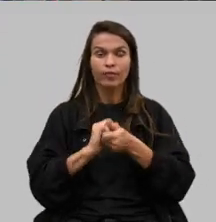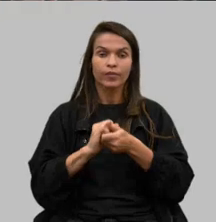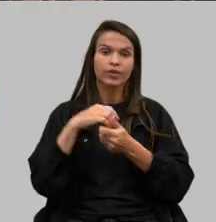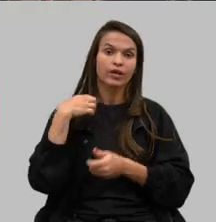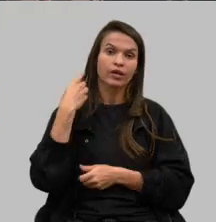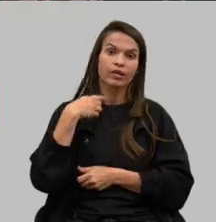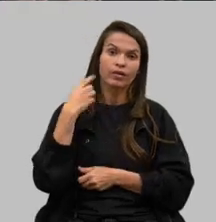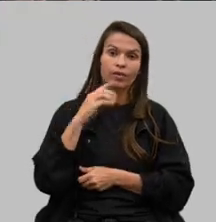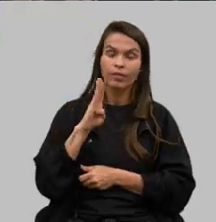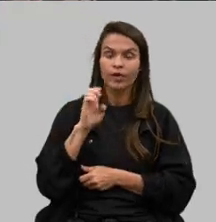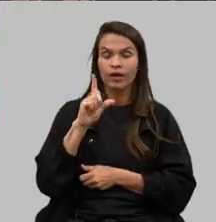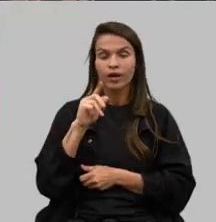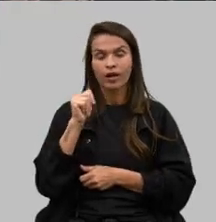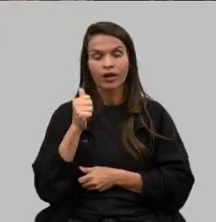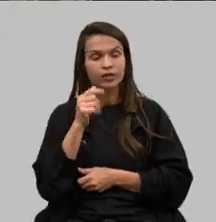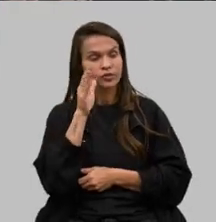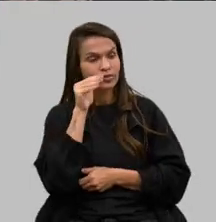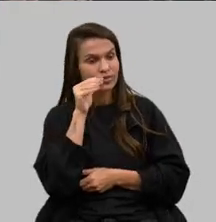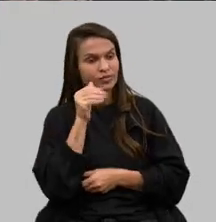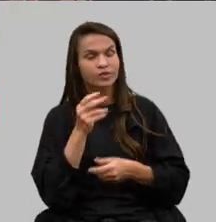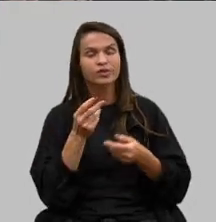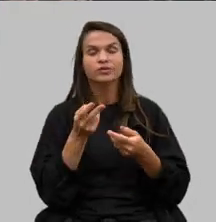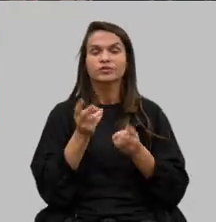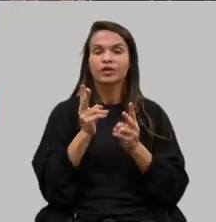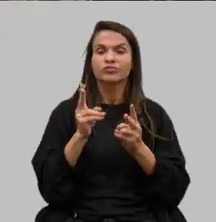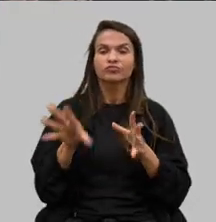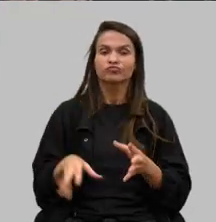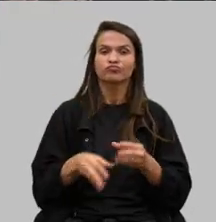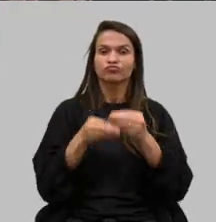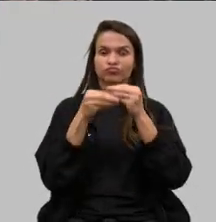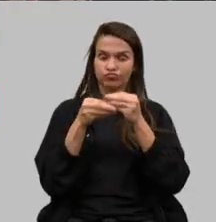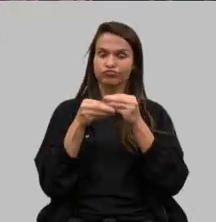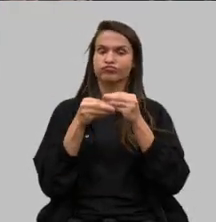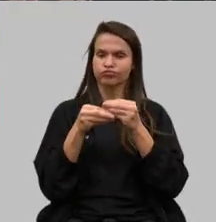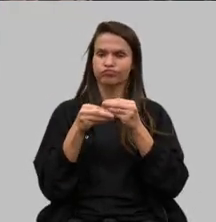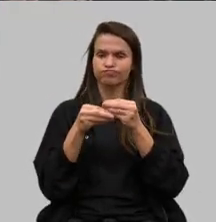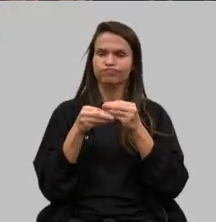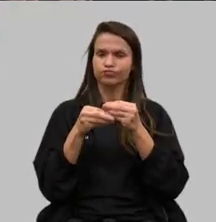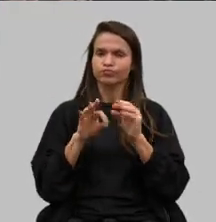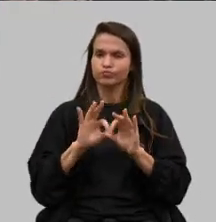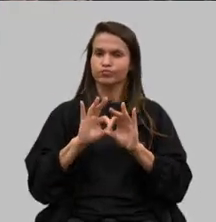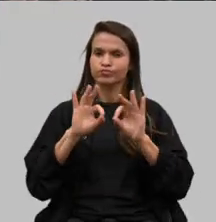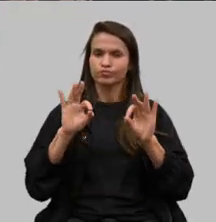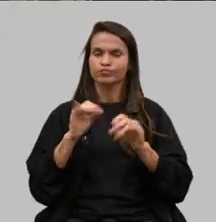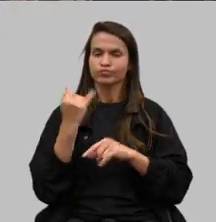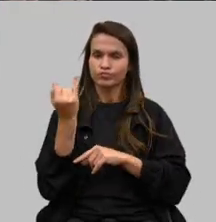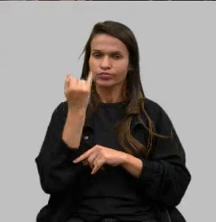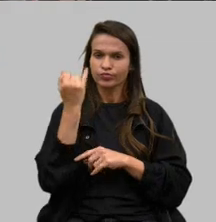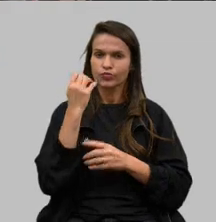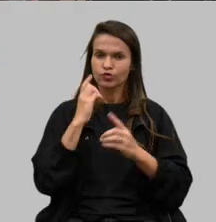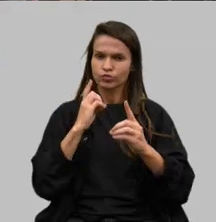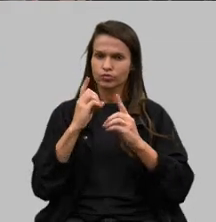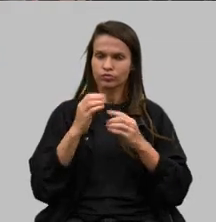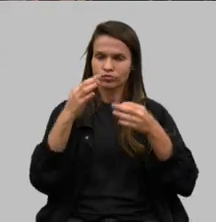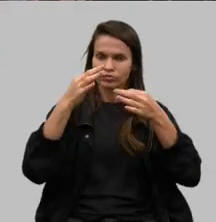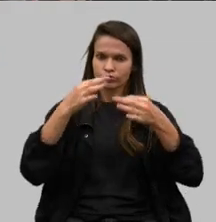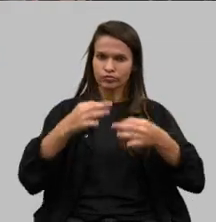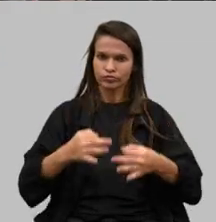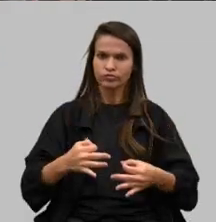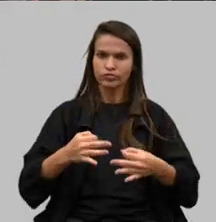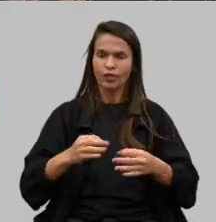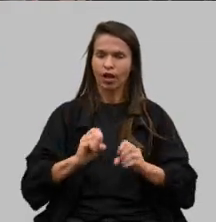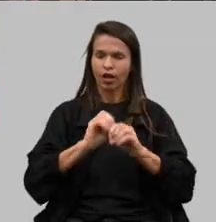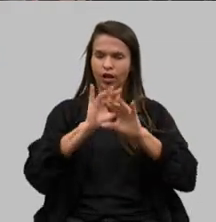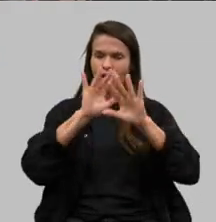bela que nos assiste e que sempre traz contribuições eh bastante efetivas num diálogo Franco e